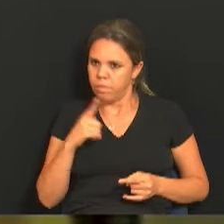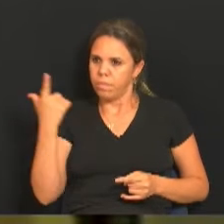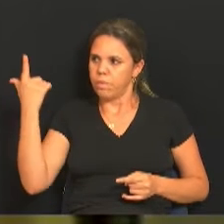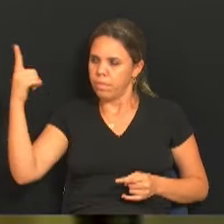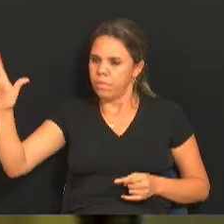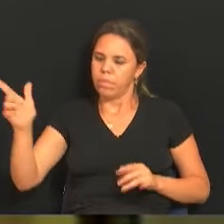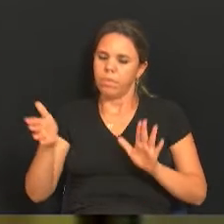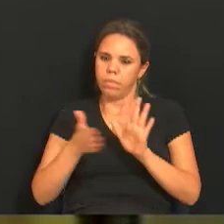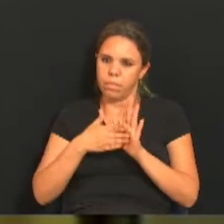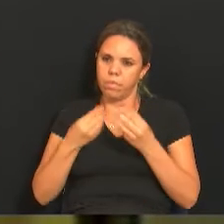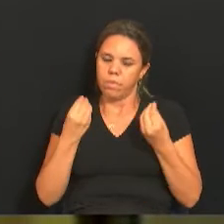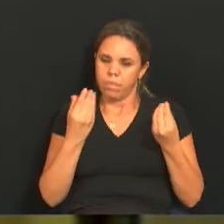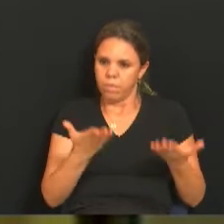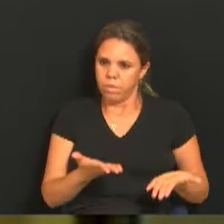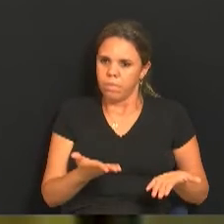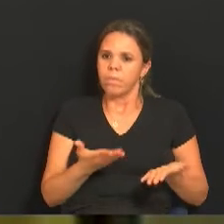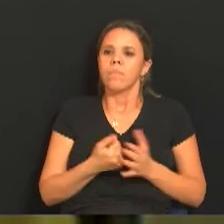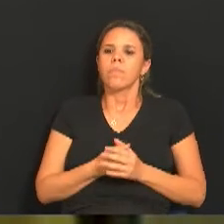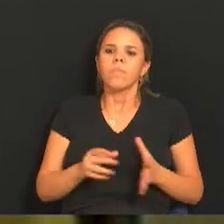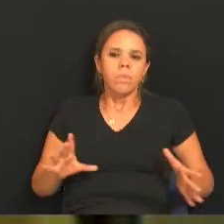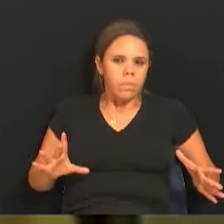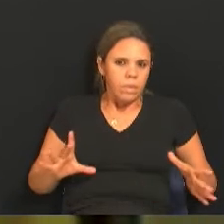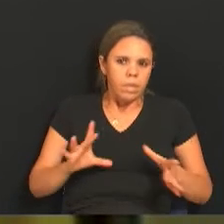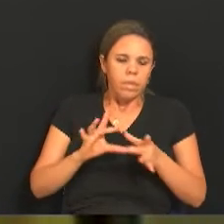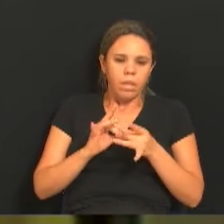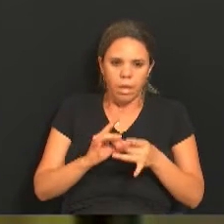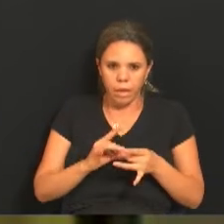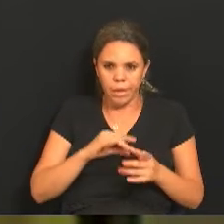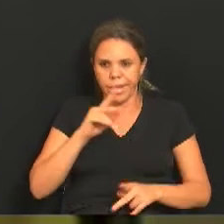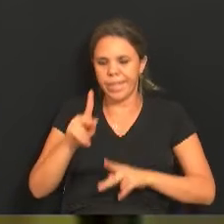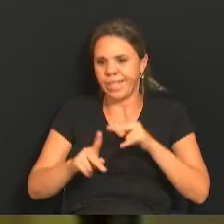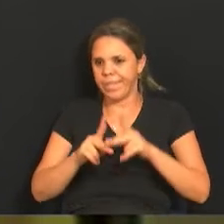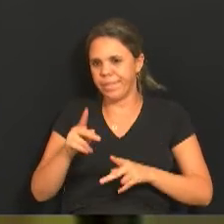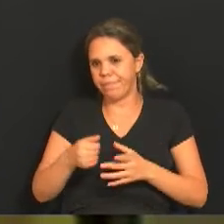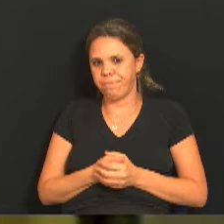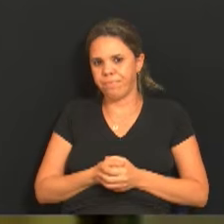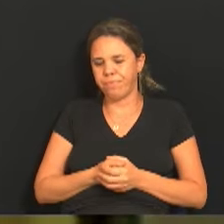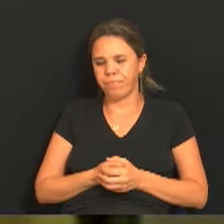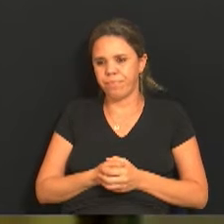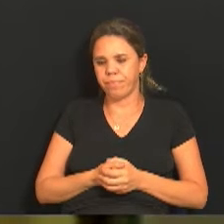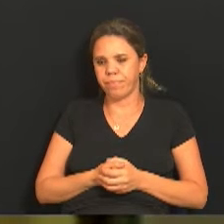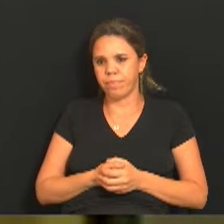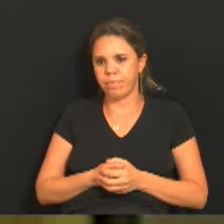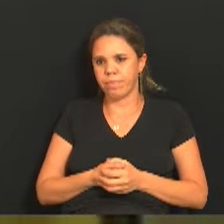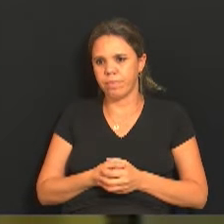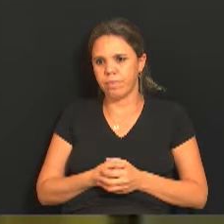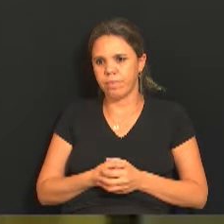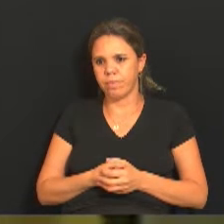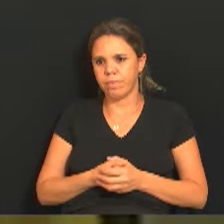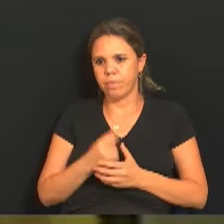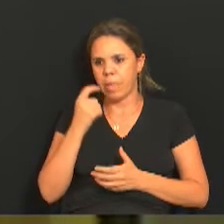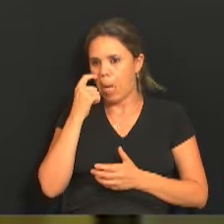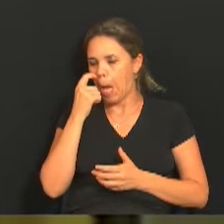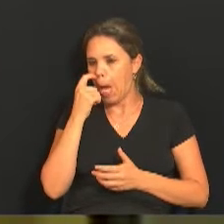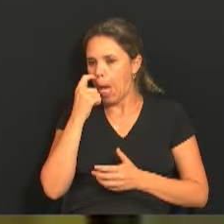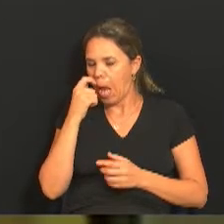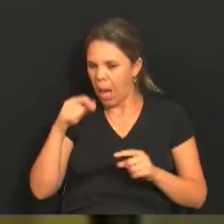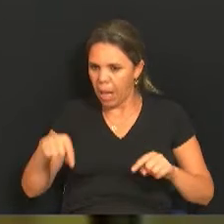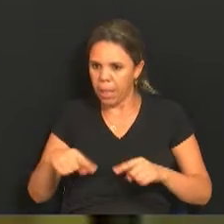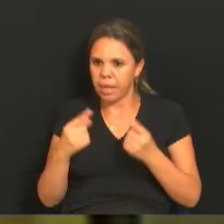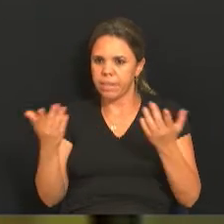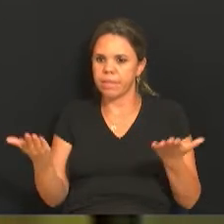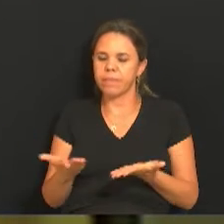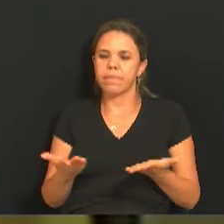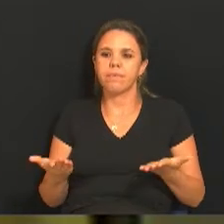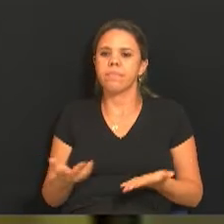ofertas que são aí parceiros dessa população, e estou entendendo que o grande desafio hoje da nossa fala é o